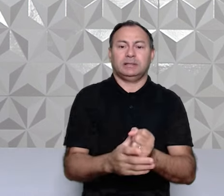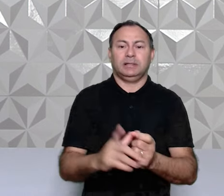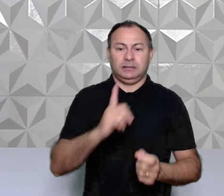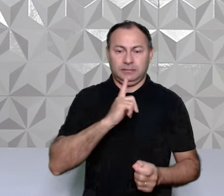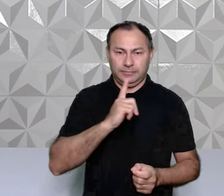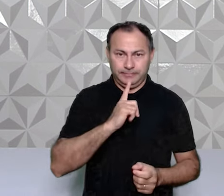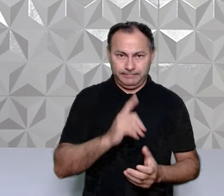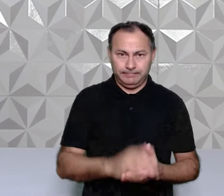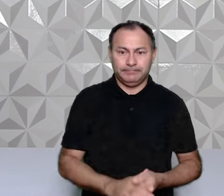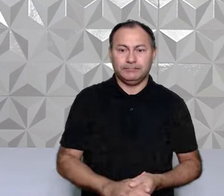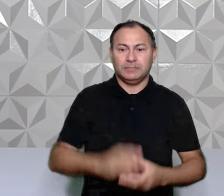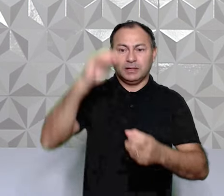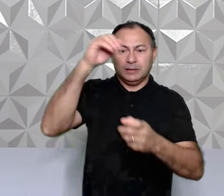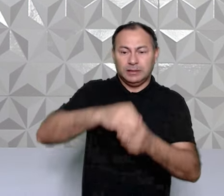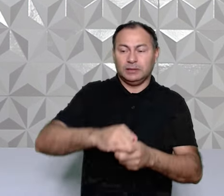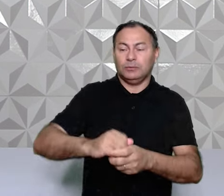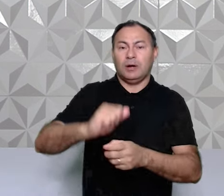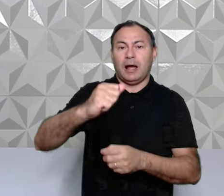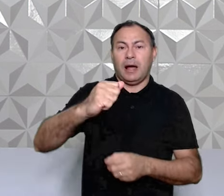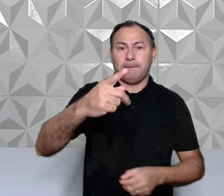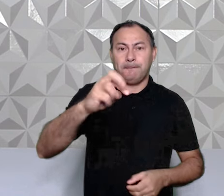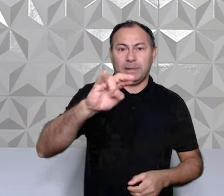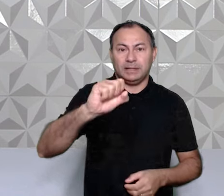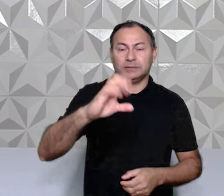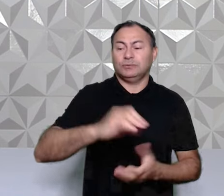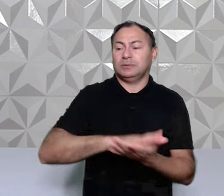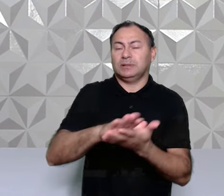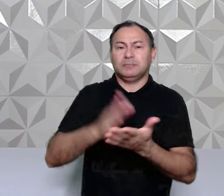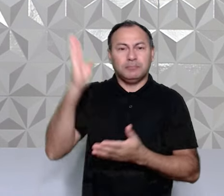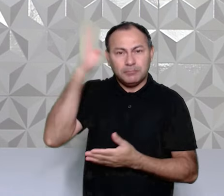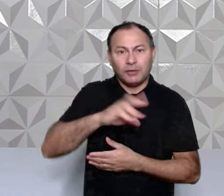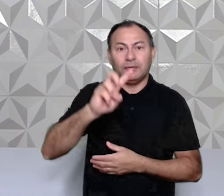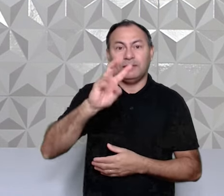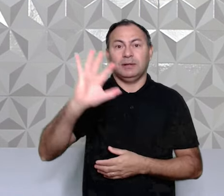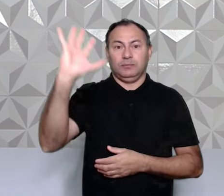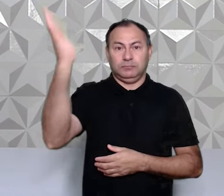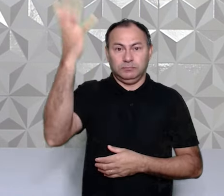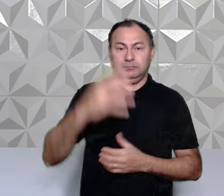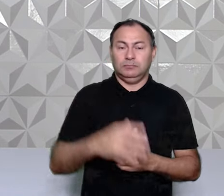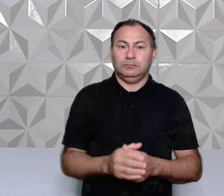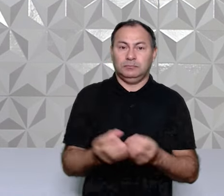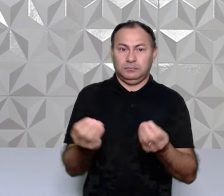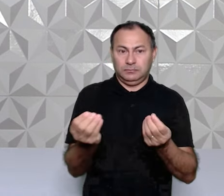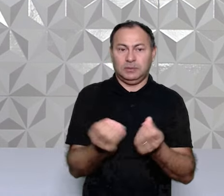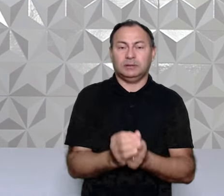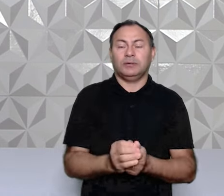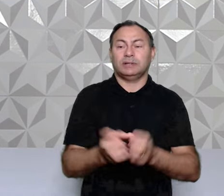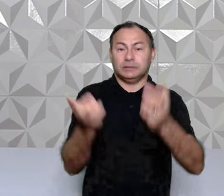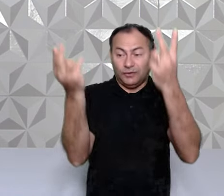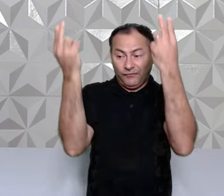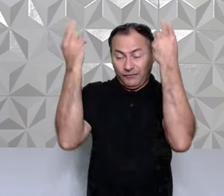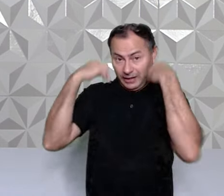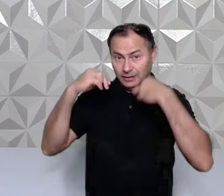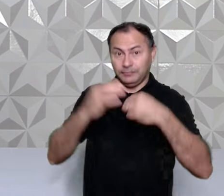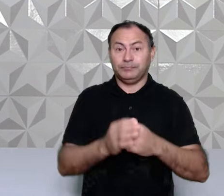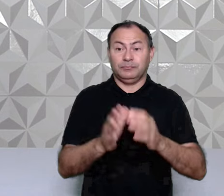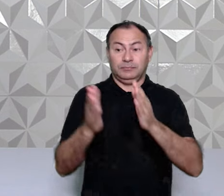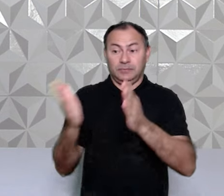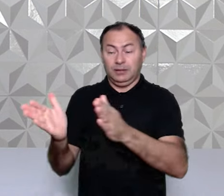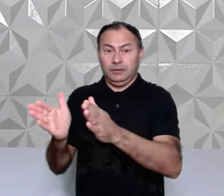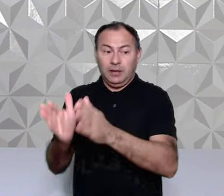básicas supridas. Dentro do aprisco, nada de mal vai acontecer com estas